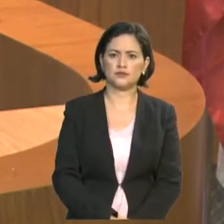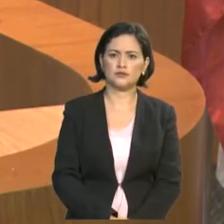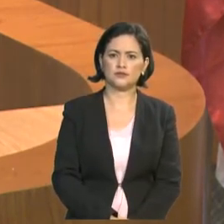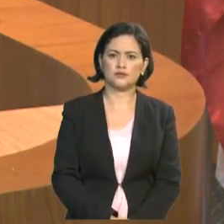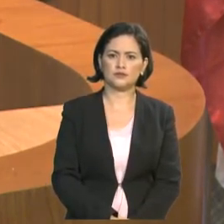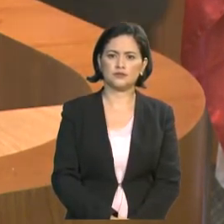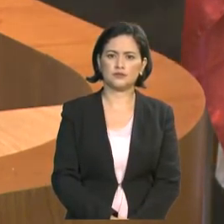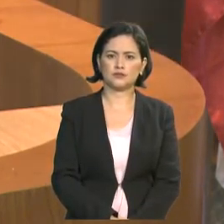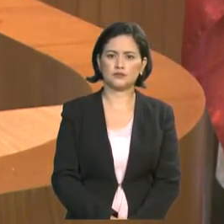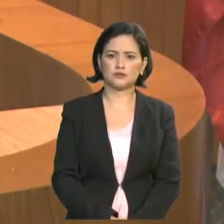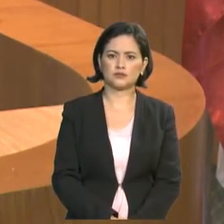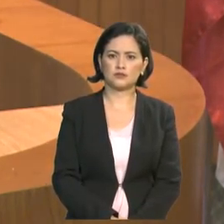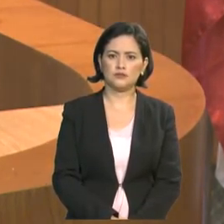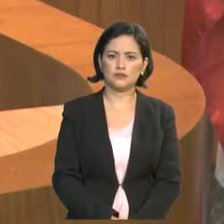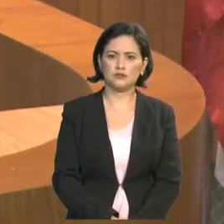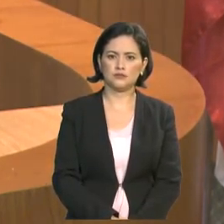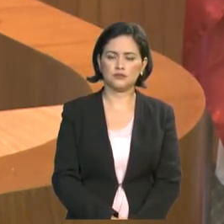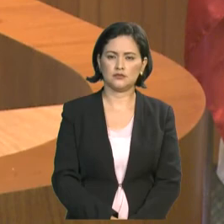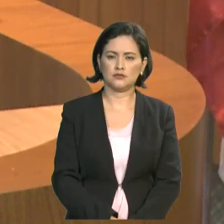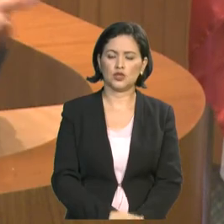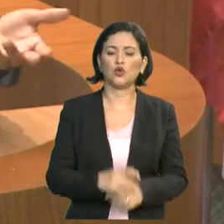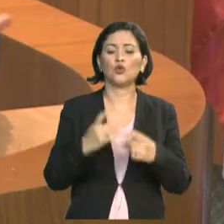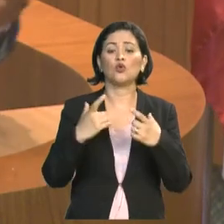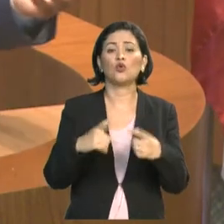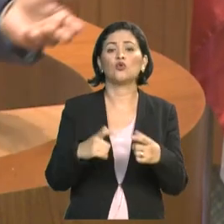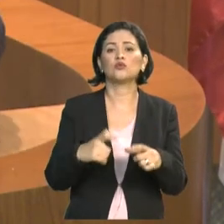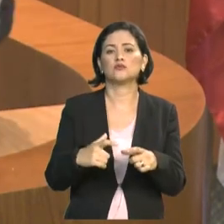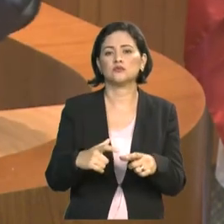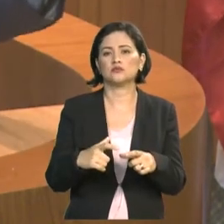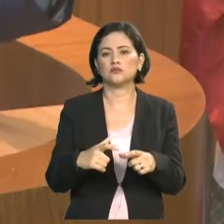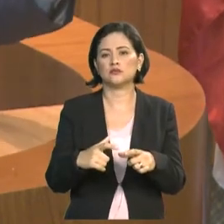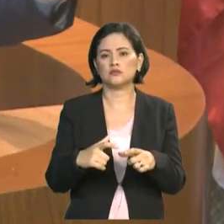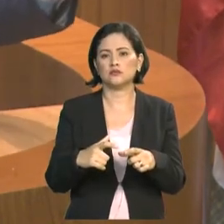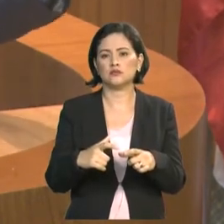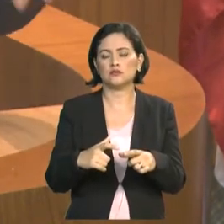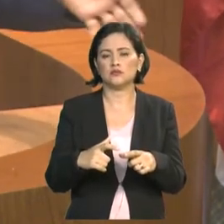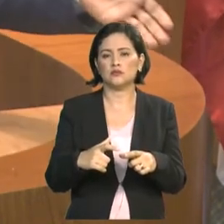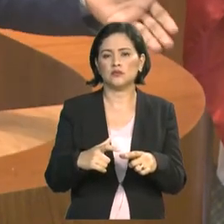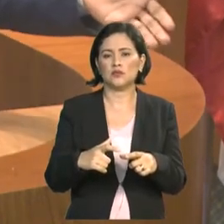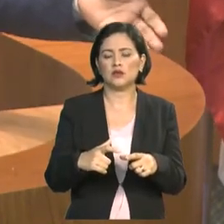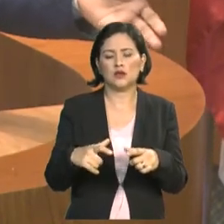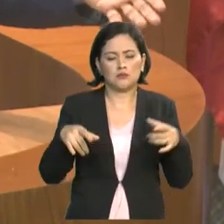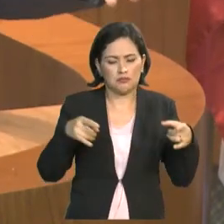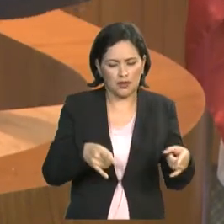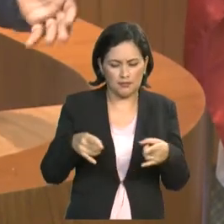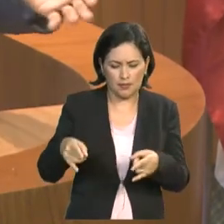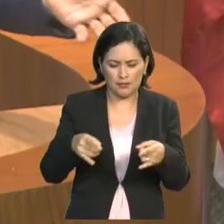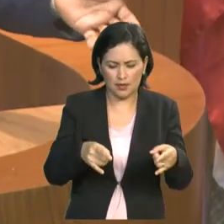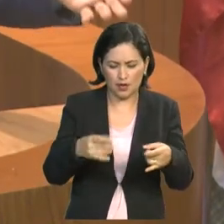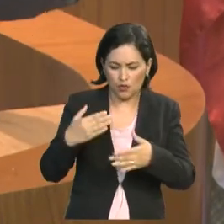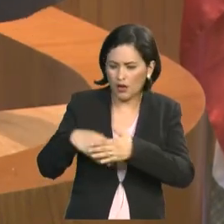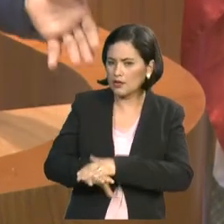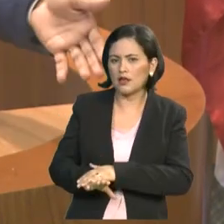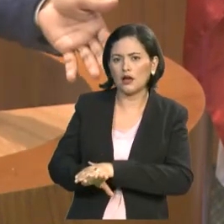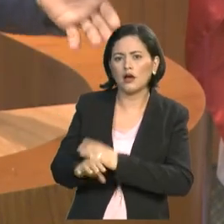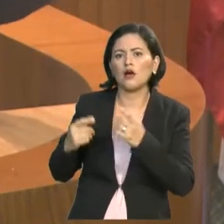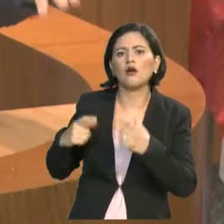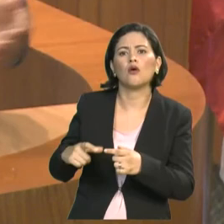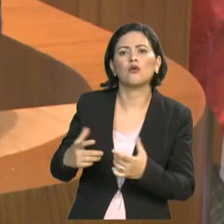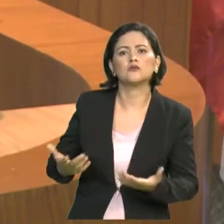Onde foram os leitos? Foram fechados, os equipamentos que eram guardados estão onde? Somente isso. Nossa luta